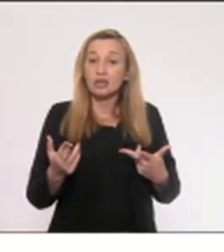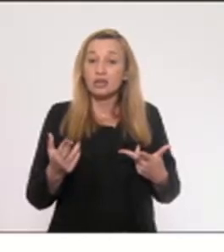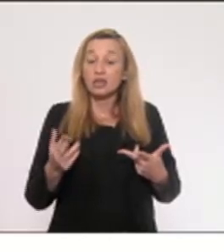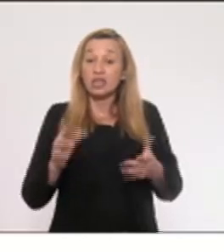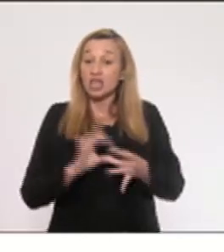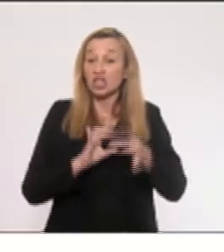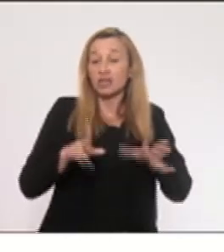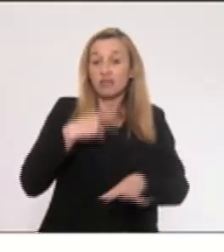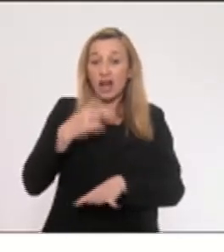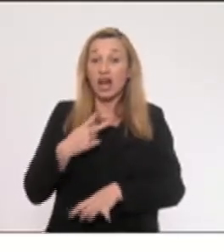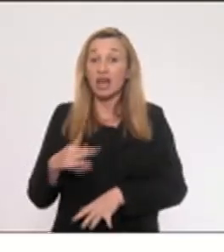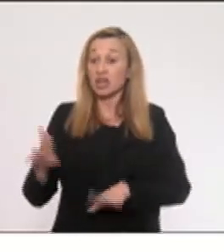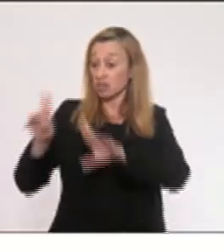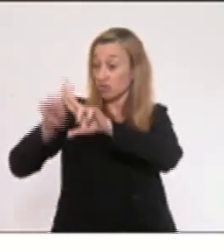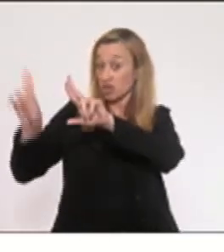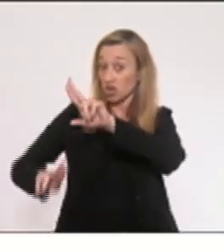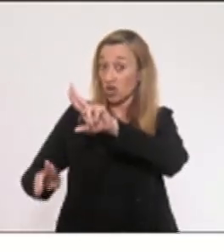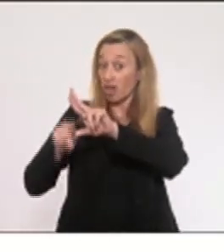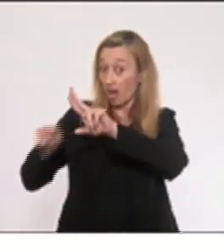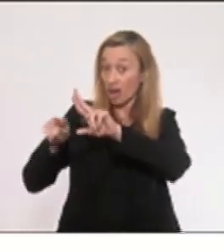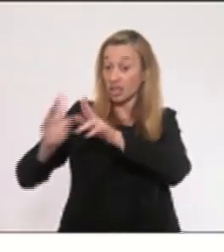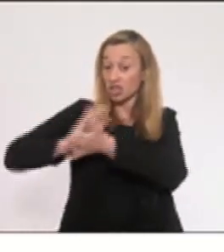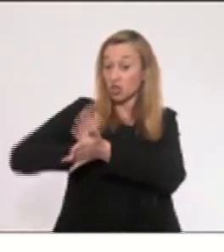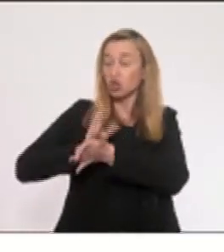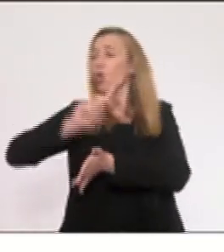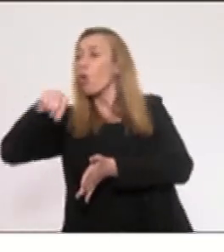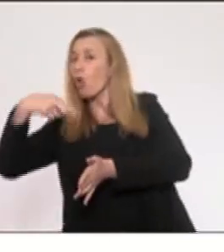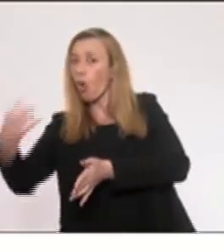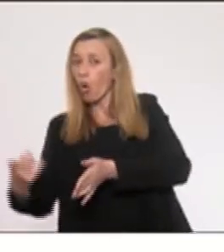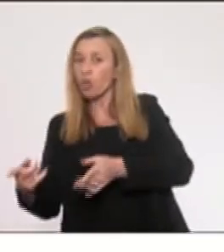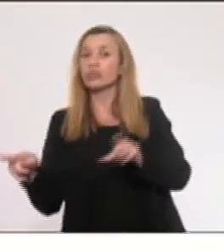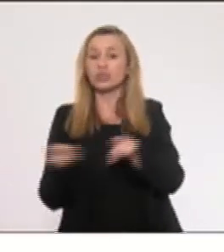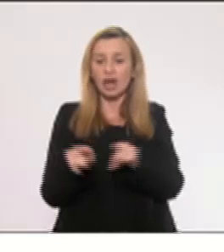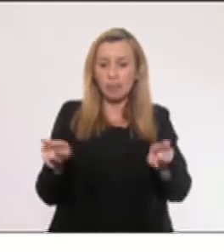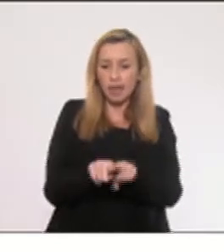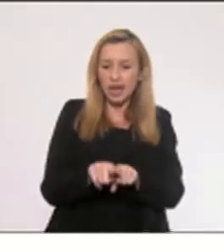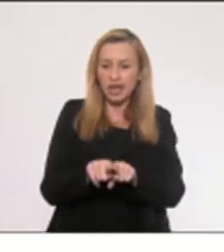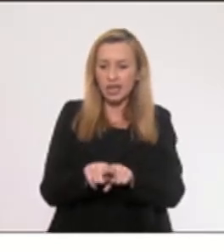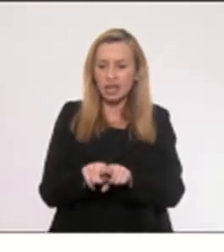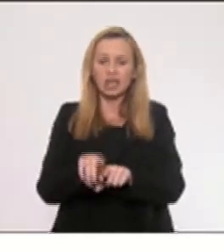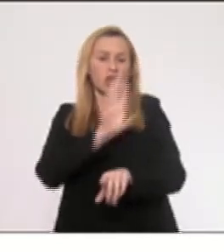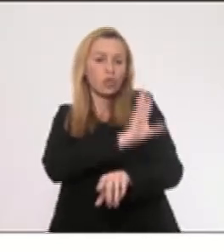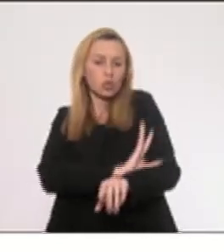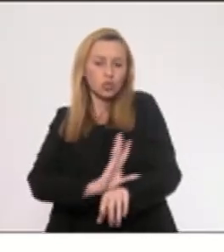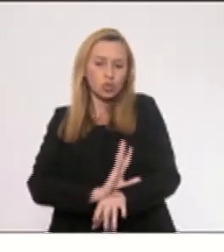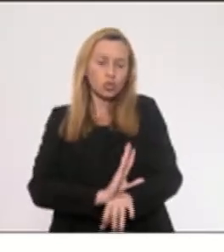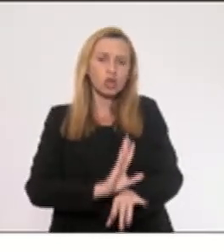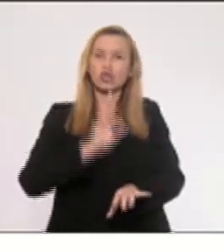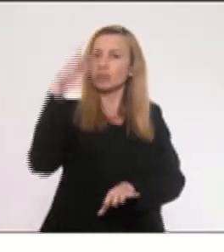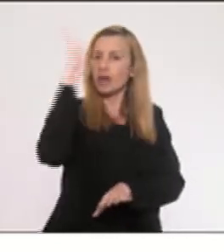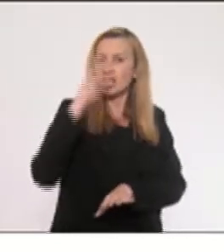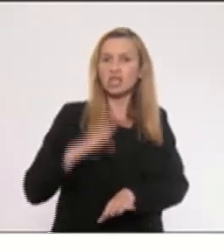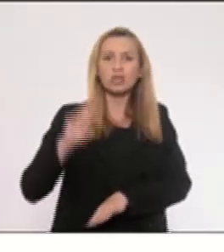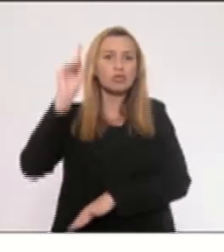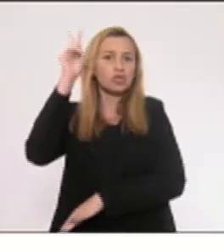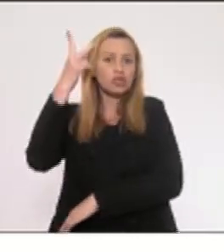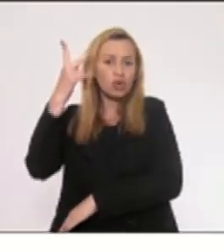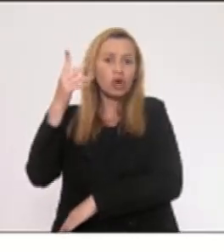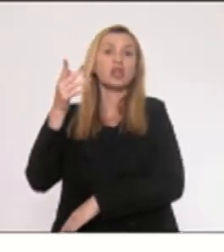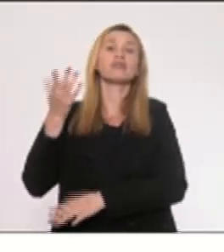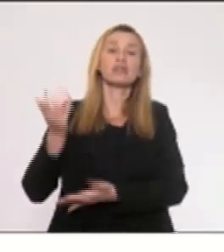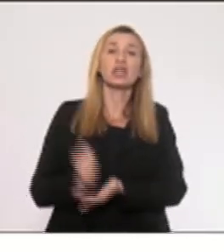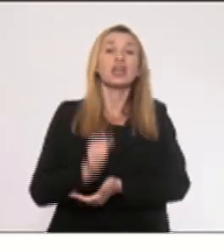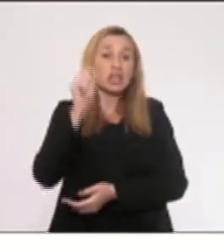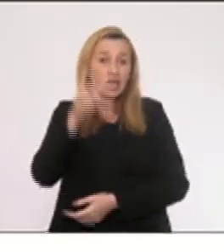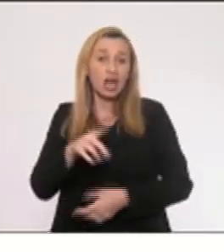UFRJ destruiu outro símbolo da cultura do Brasil, da história e da memória do Brasil e do mundo,